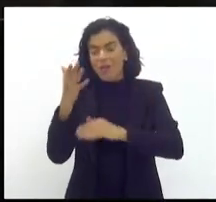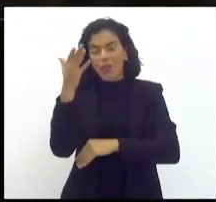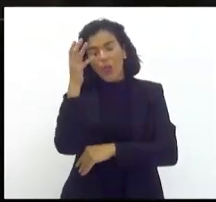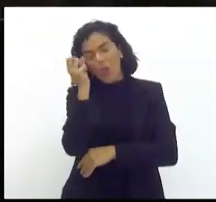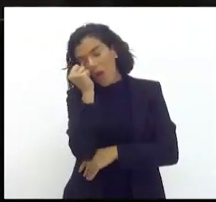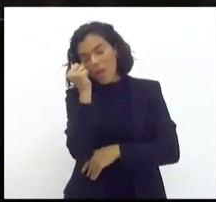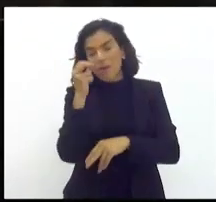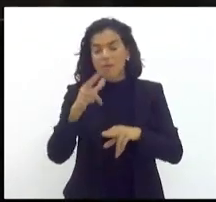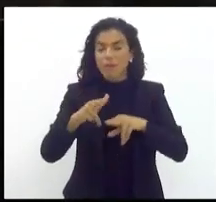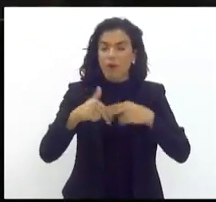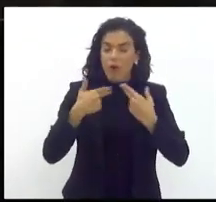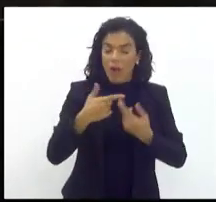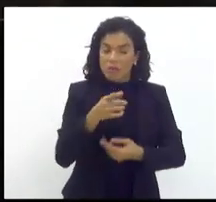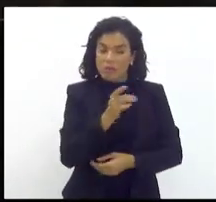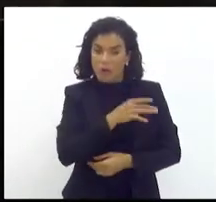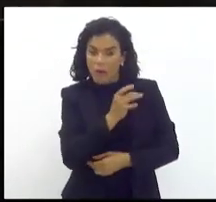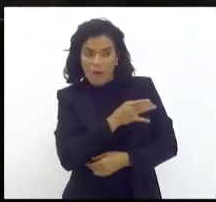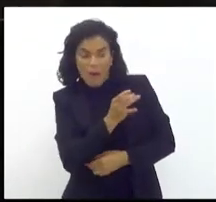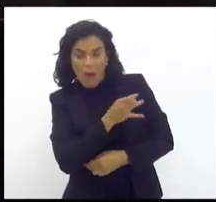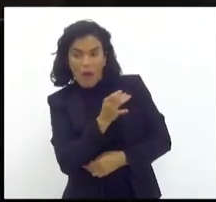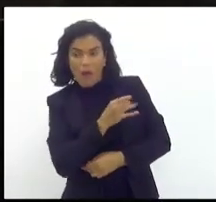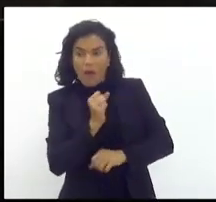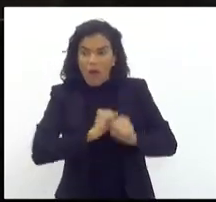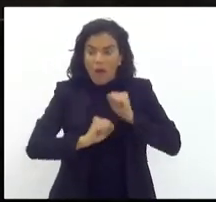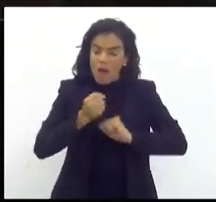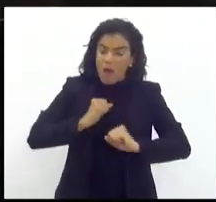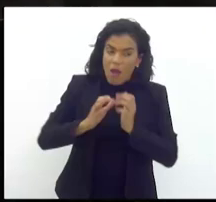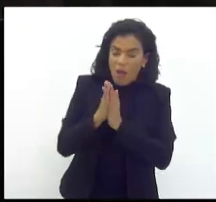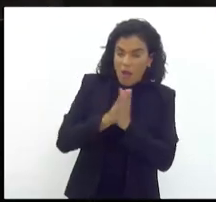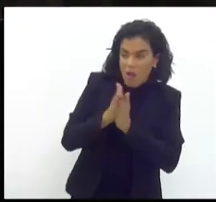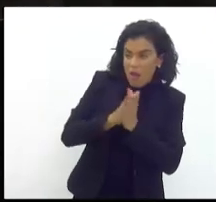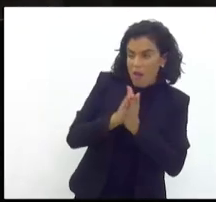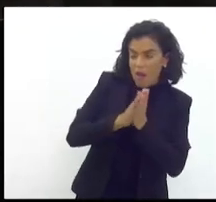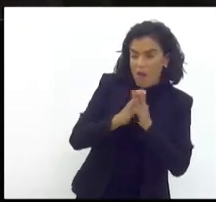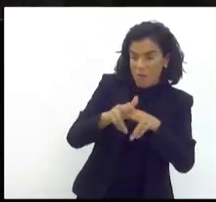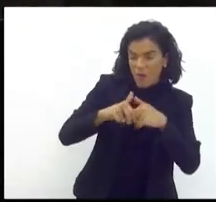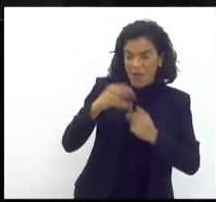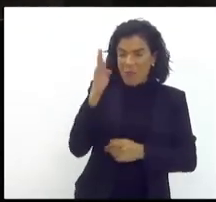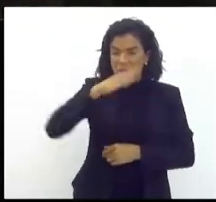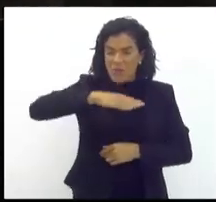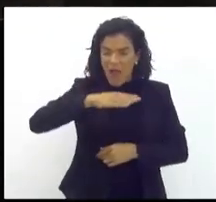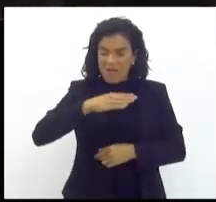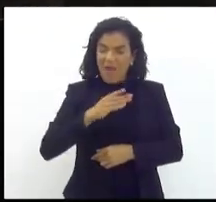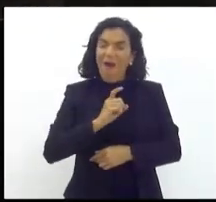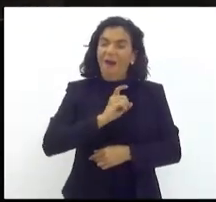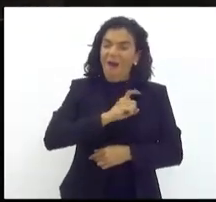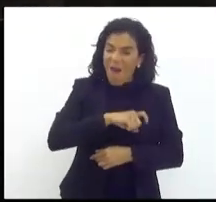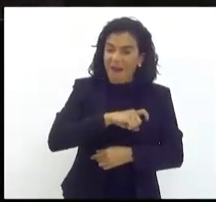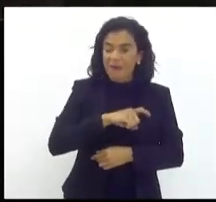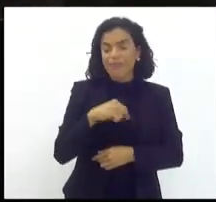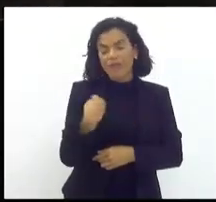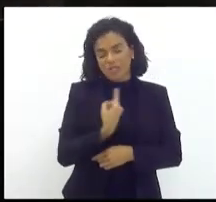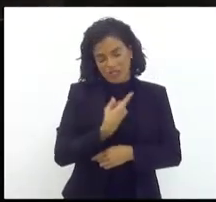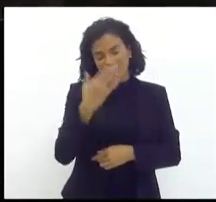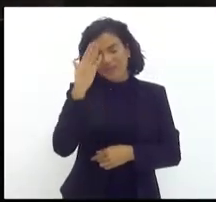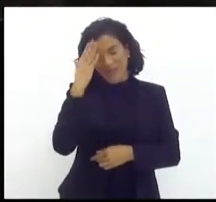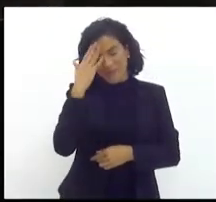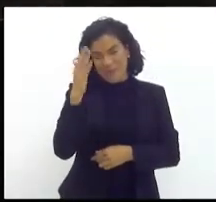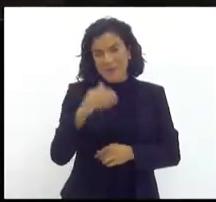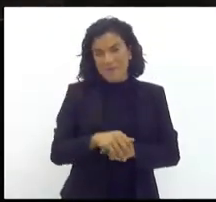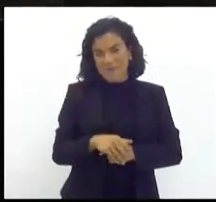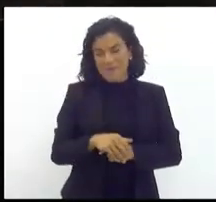insônias diante de tamanha violência de tamanha crueldade perversidade a gente sabe também que quem